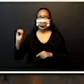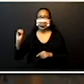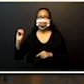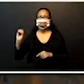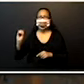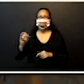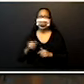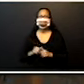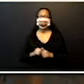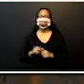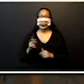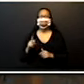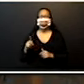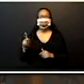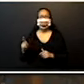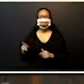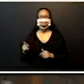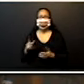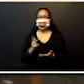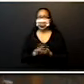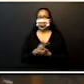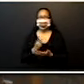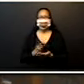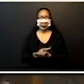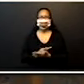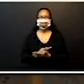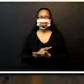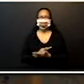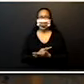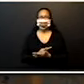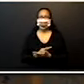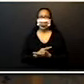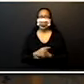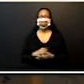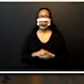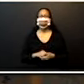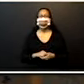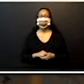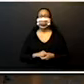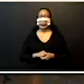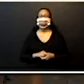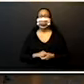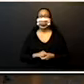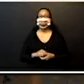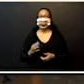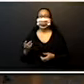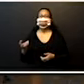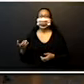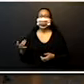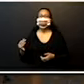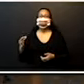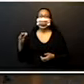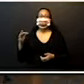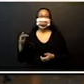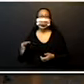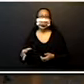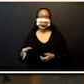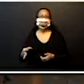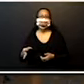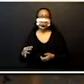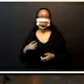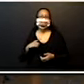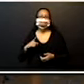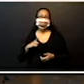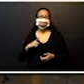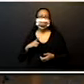Epa, professora, essa daí não deu. Não, essa não deu. Então, quantas certas eu tenho?